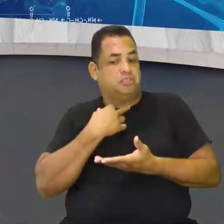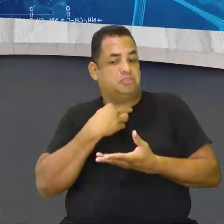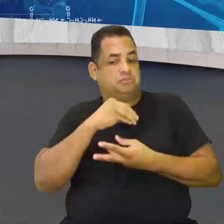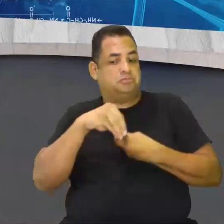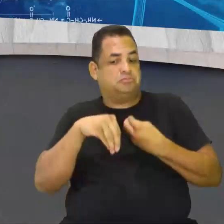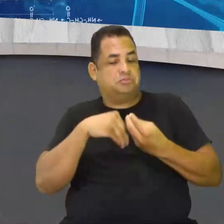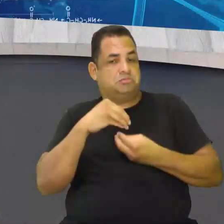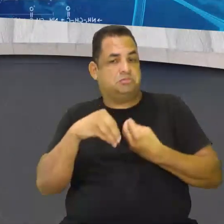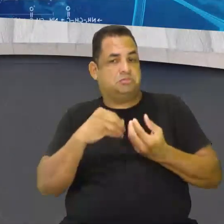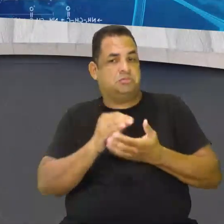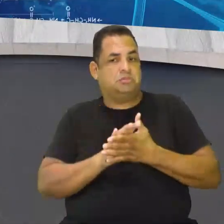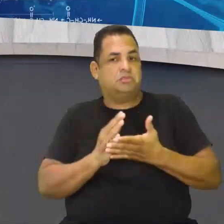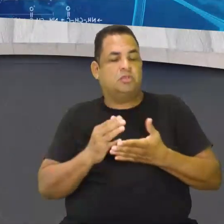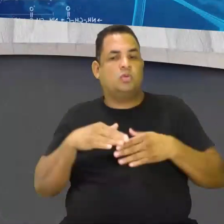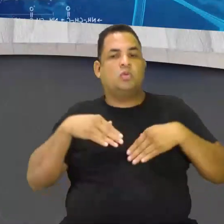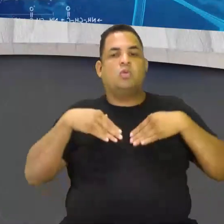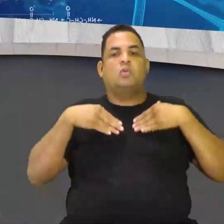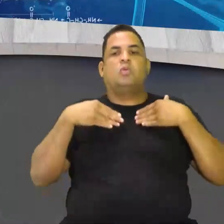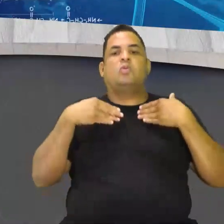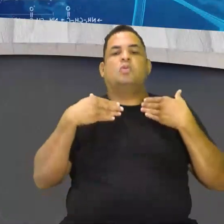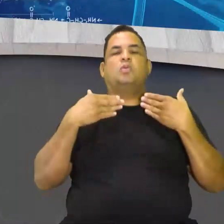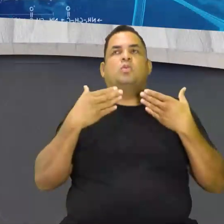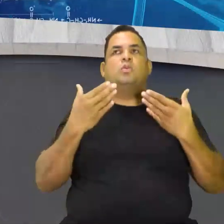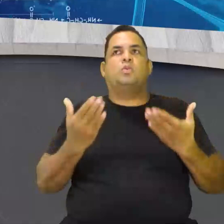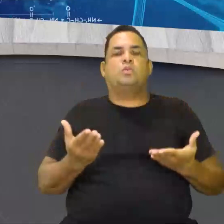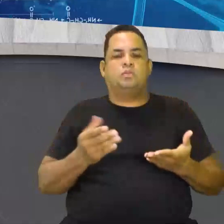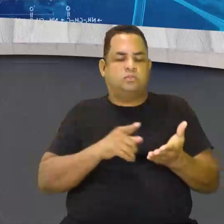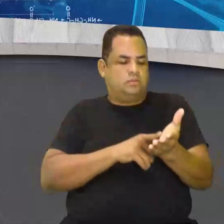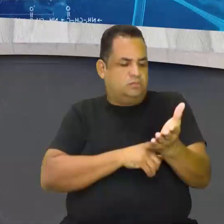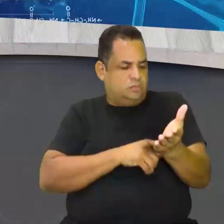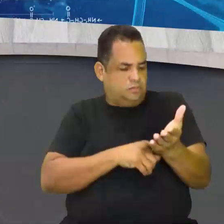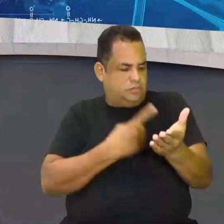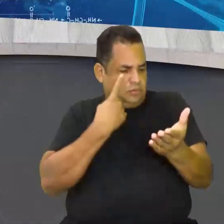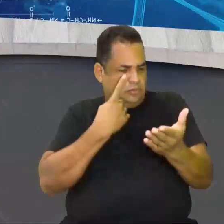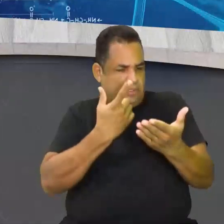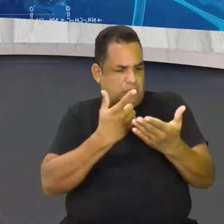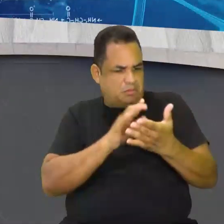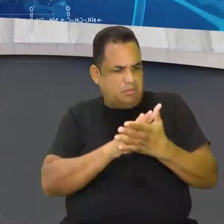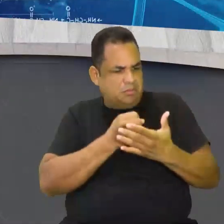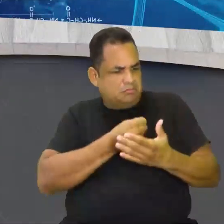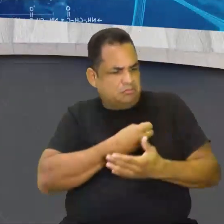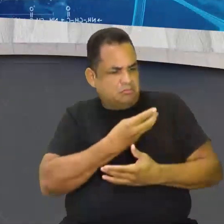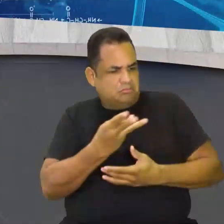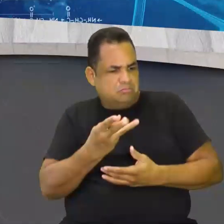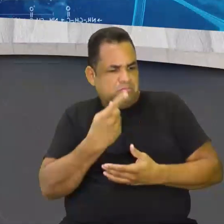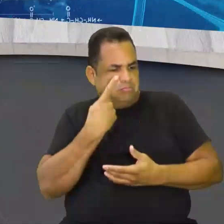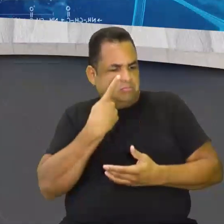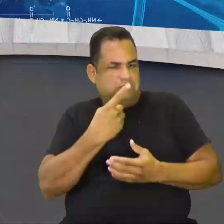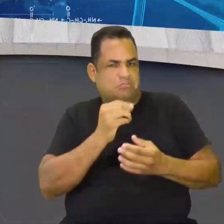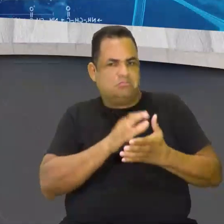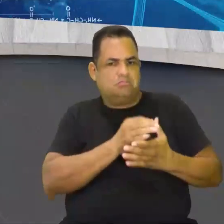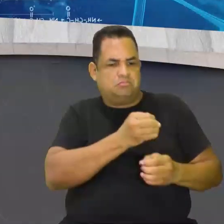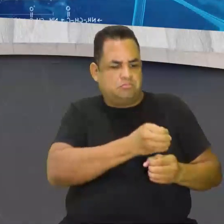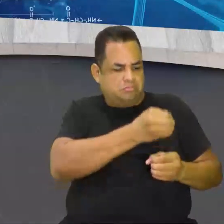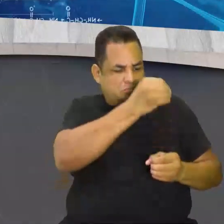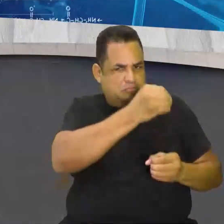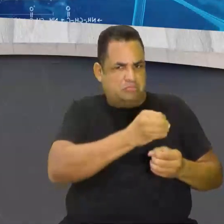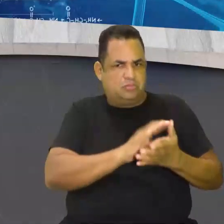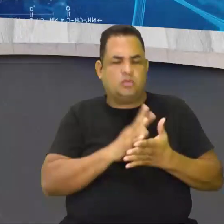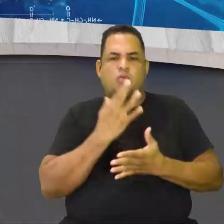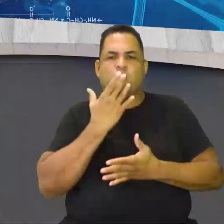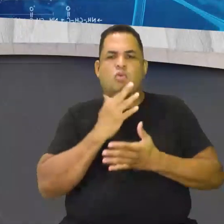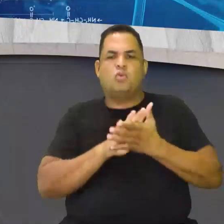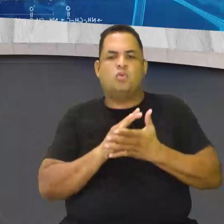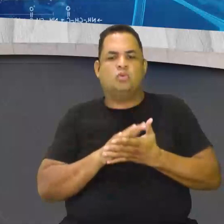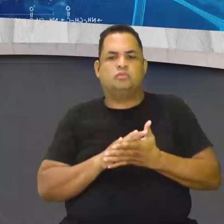professor. Então, a partir do momento que, vamos dizer, o sangue, você vê uma amostra, é como se é uma coloração